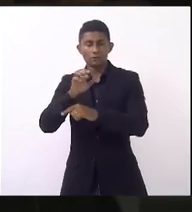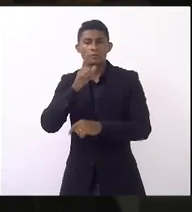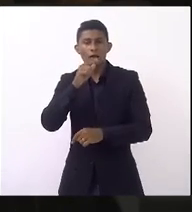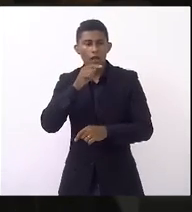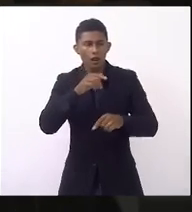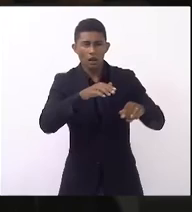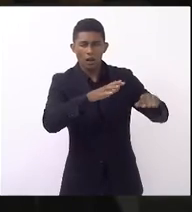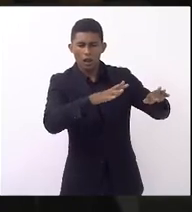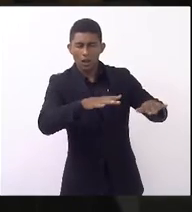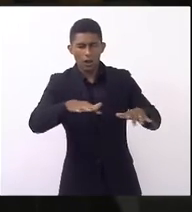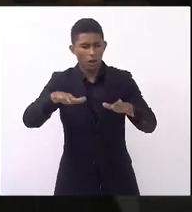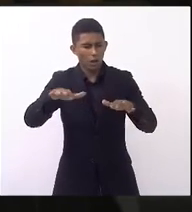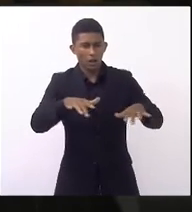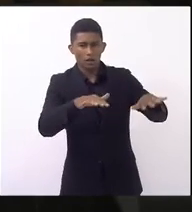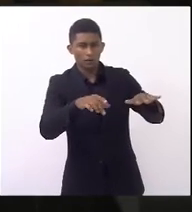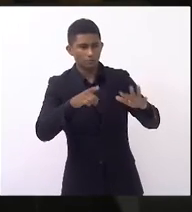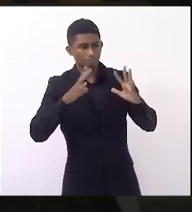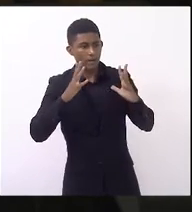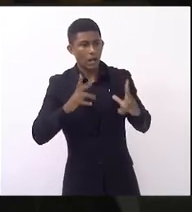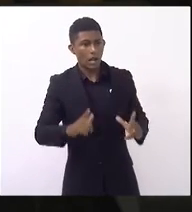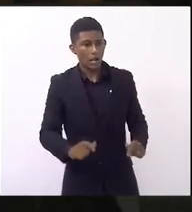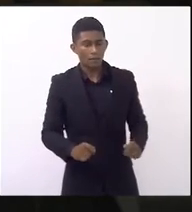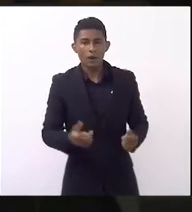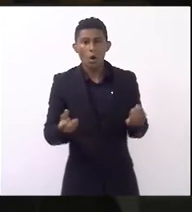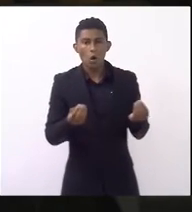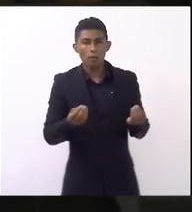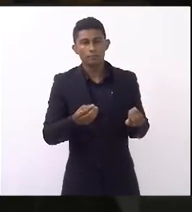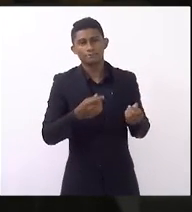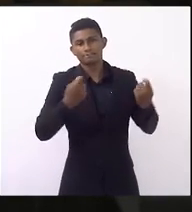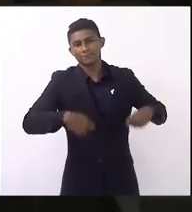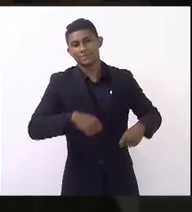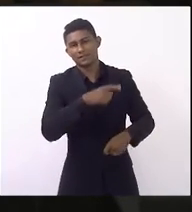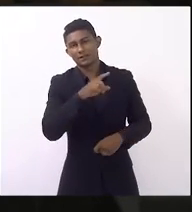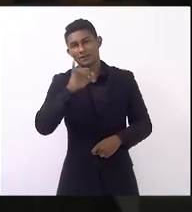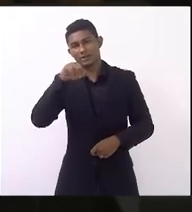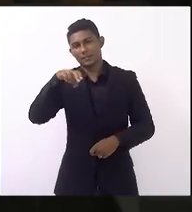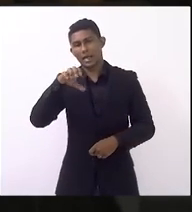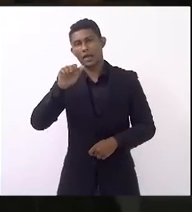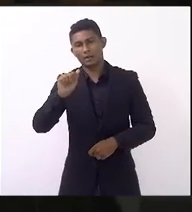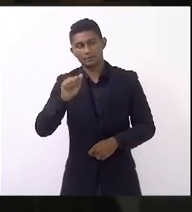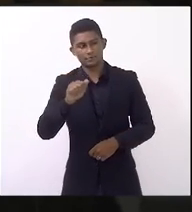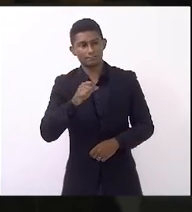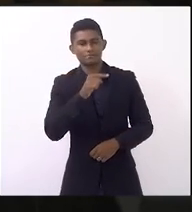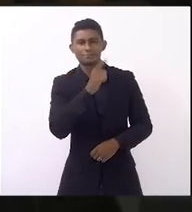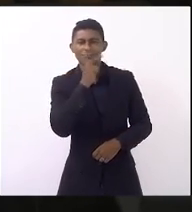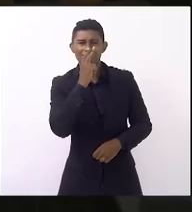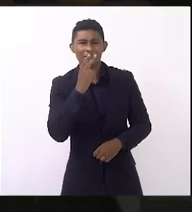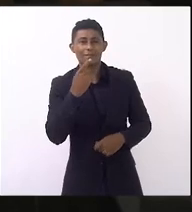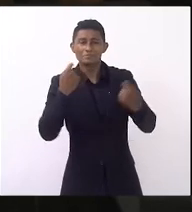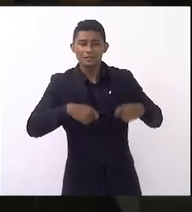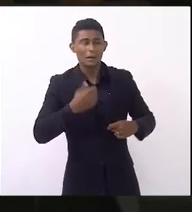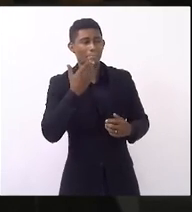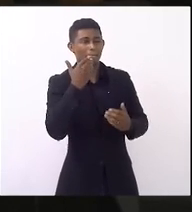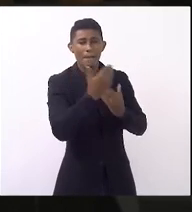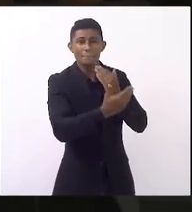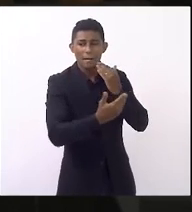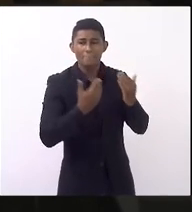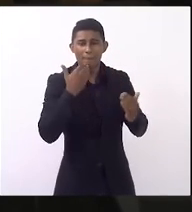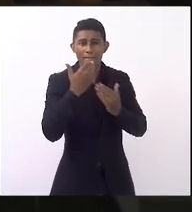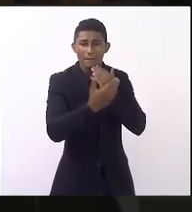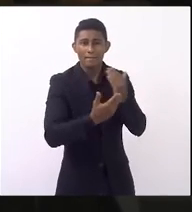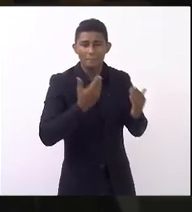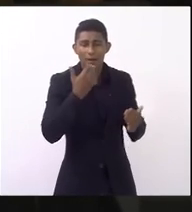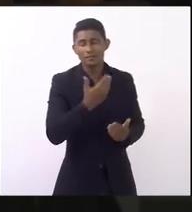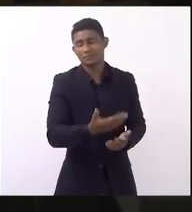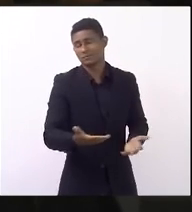o INEA, lá com a Secretaria do Ambiente. É quase um favor. É quase como fosse